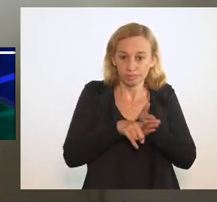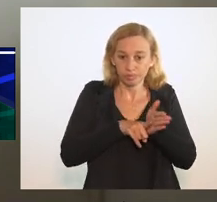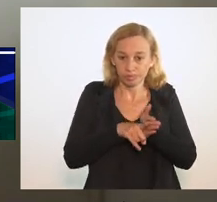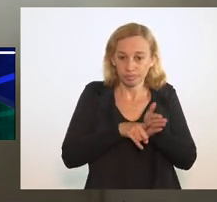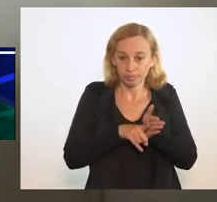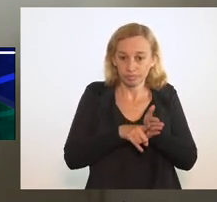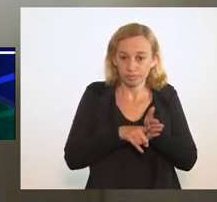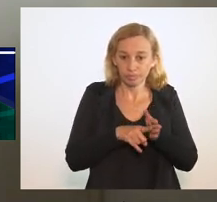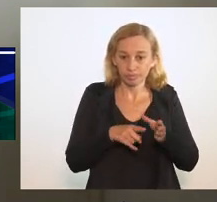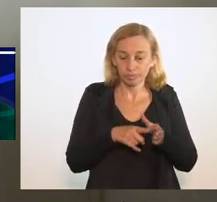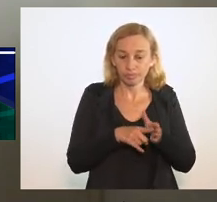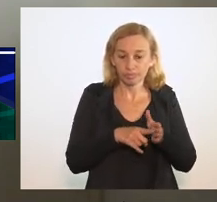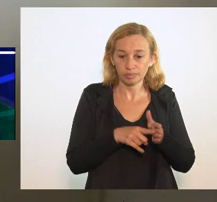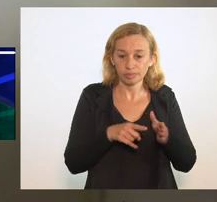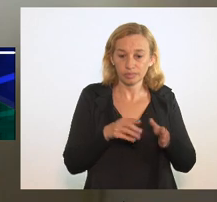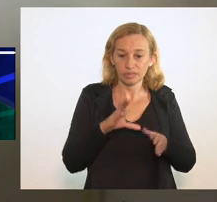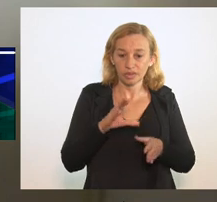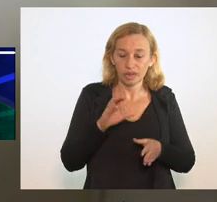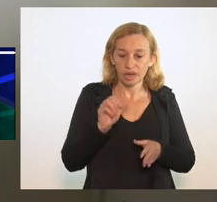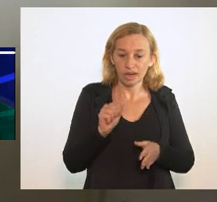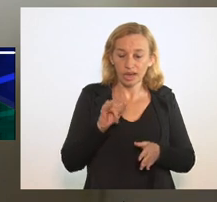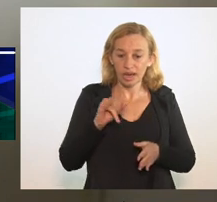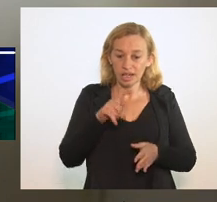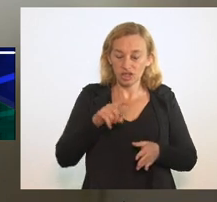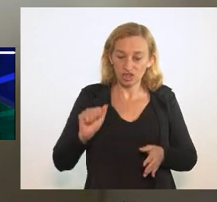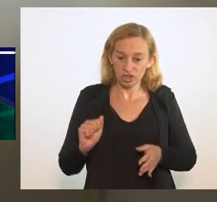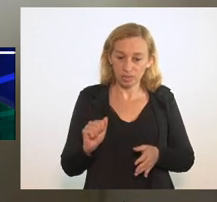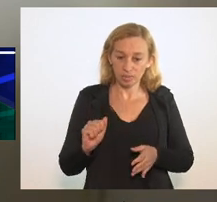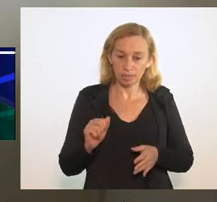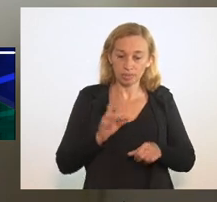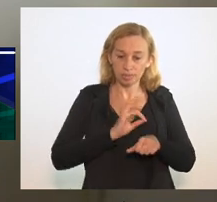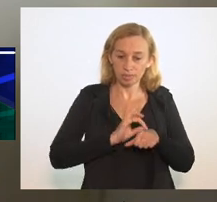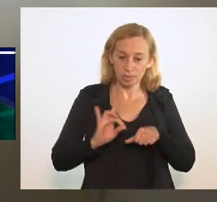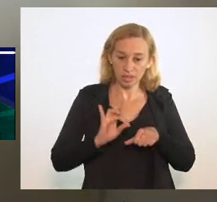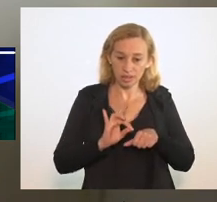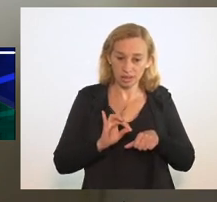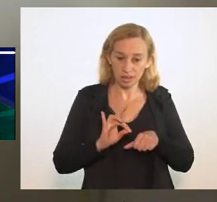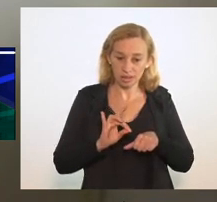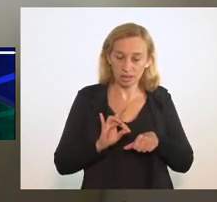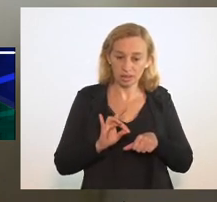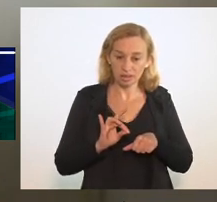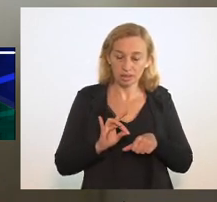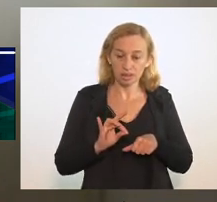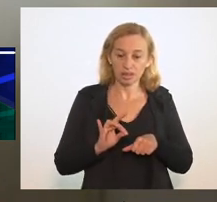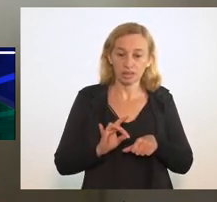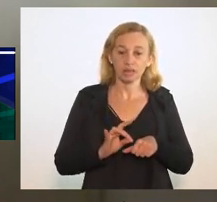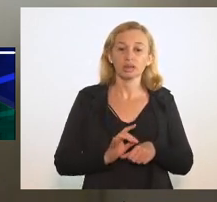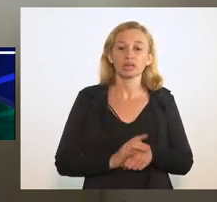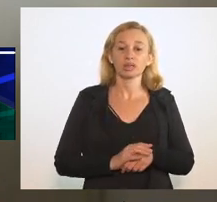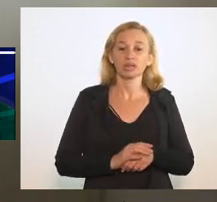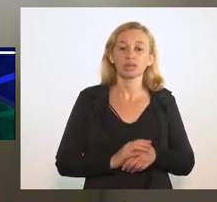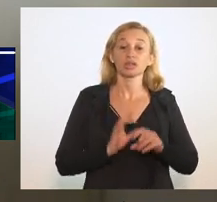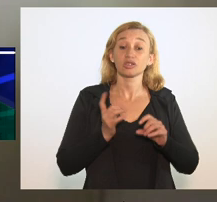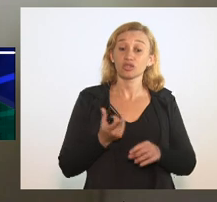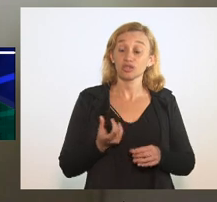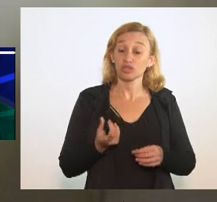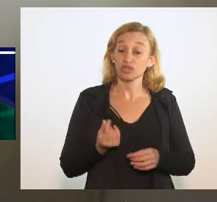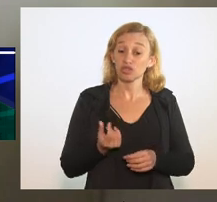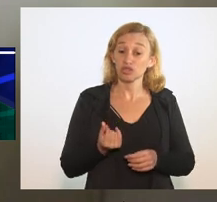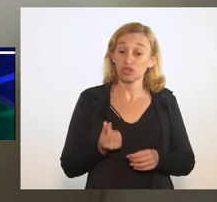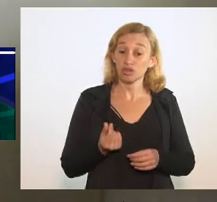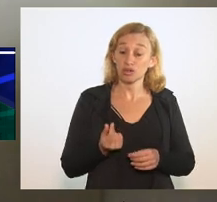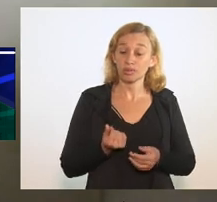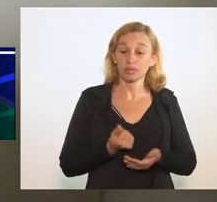caixa preta dos abatimentos da participação especial. E o Supremo Tribunal Federal já